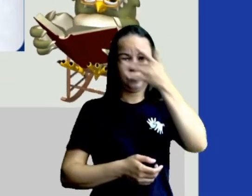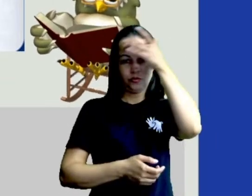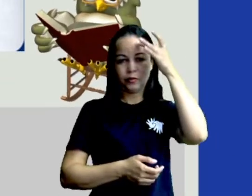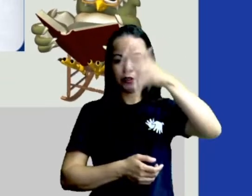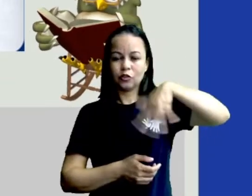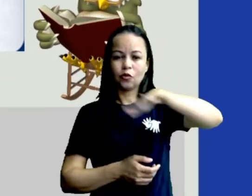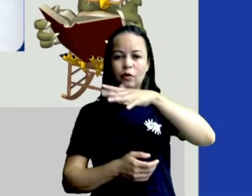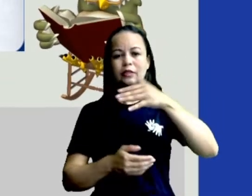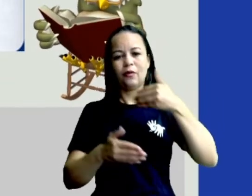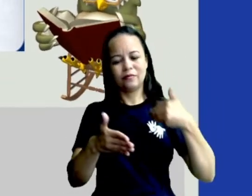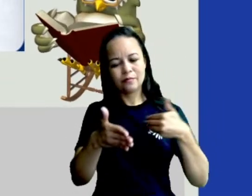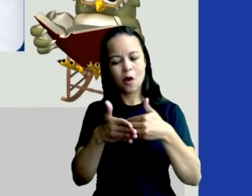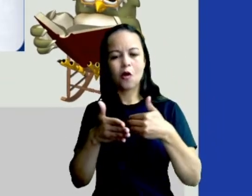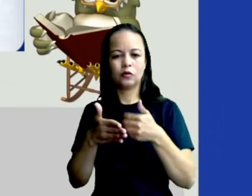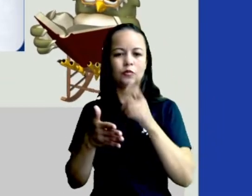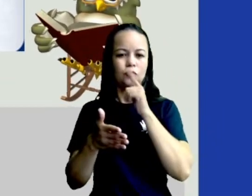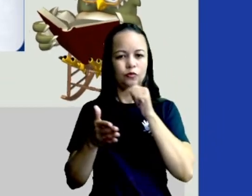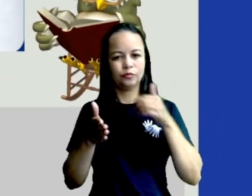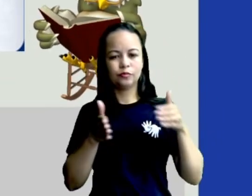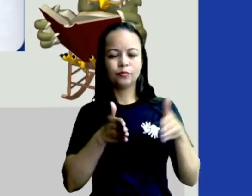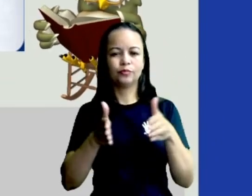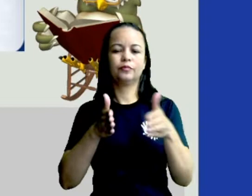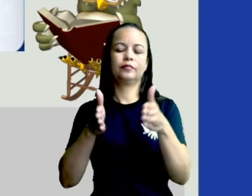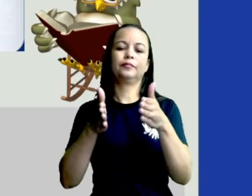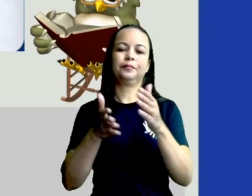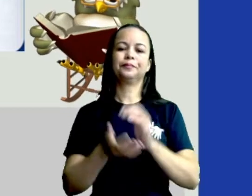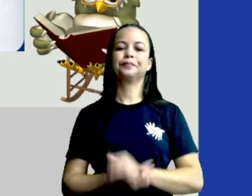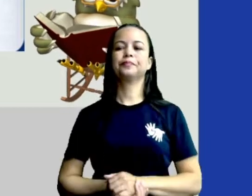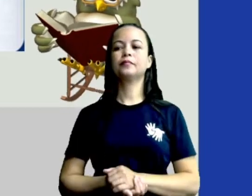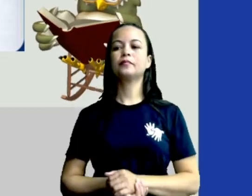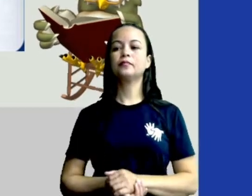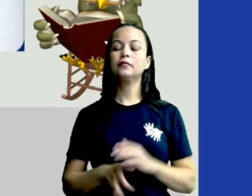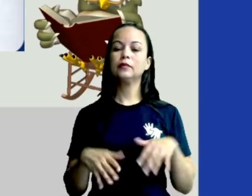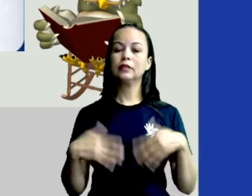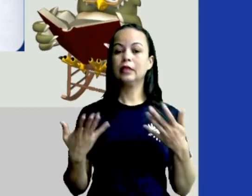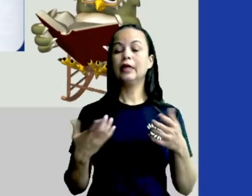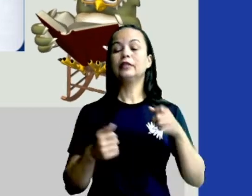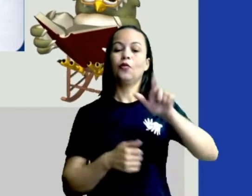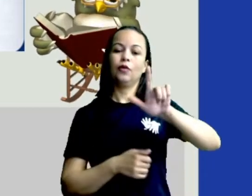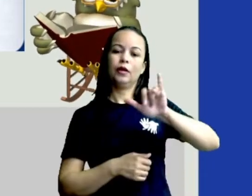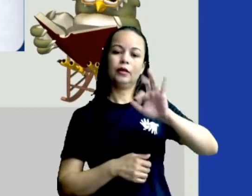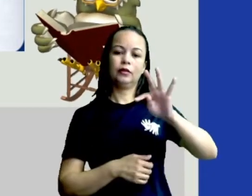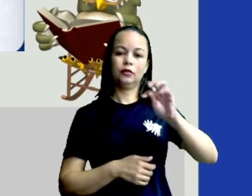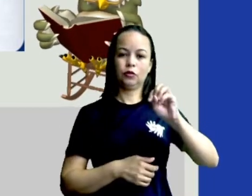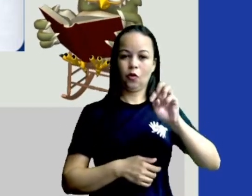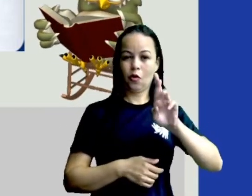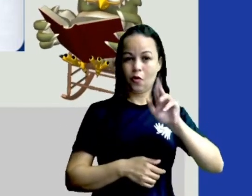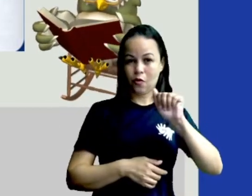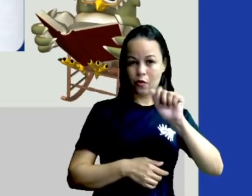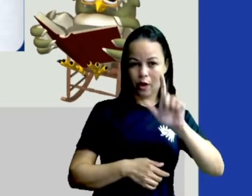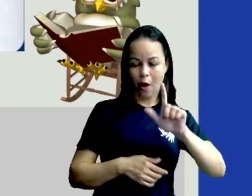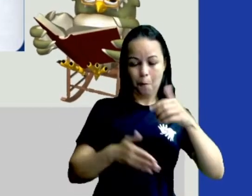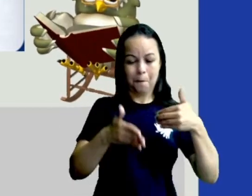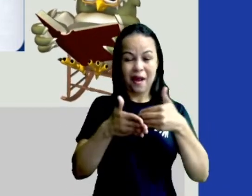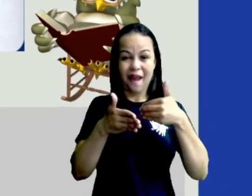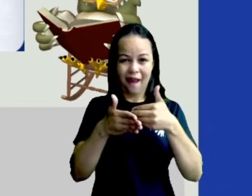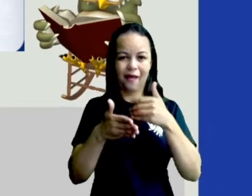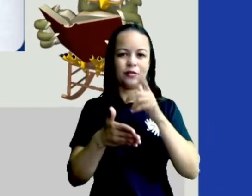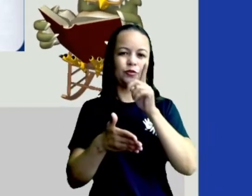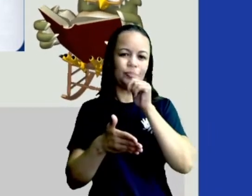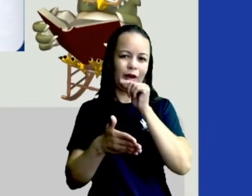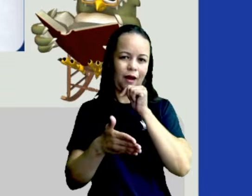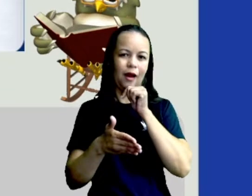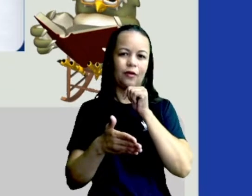de rios, tá bom? Ou perto de cursos de água, ou seja, litoral, perto da água,